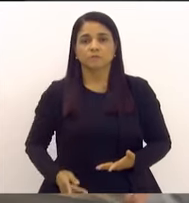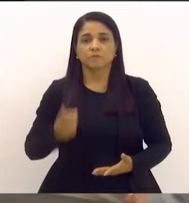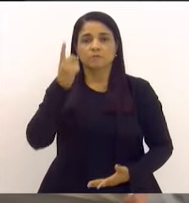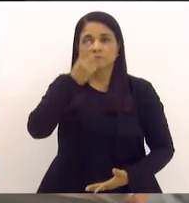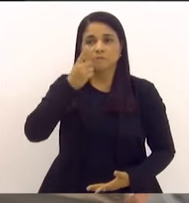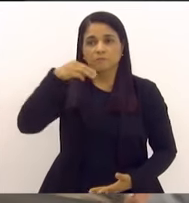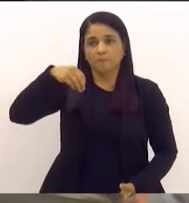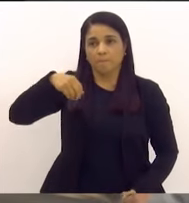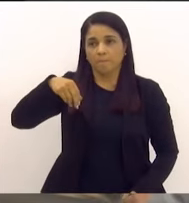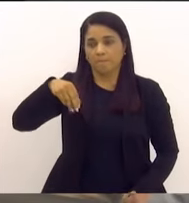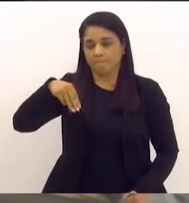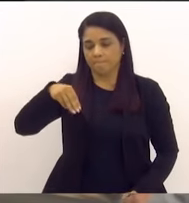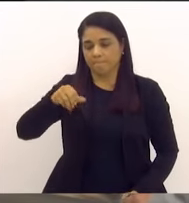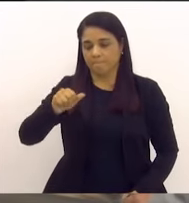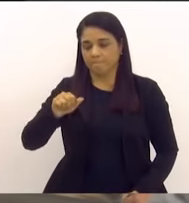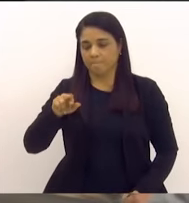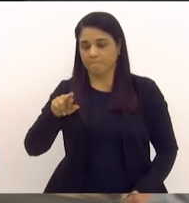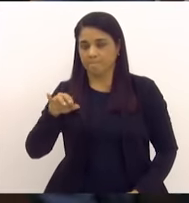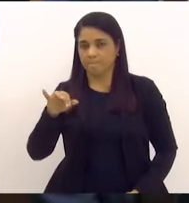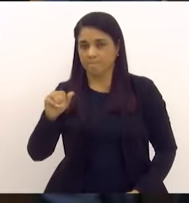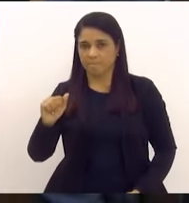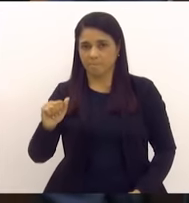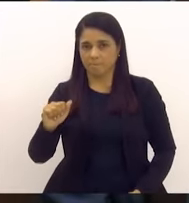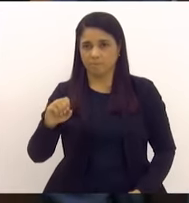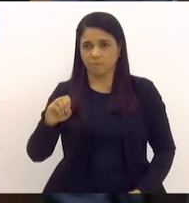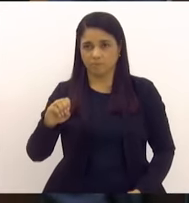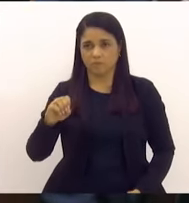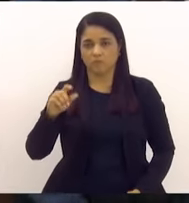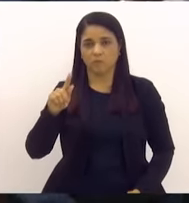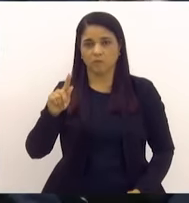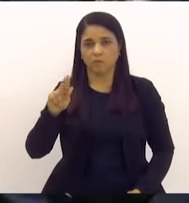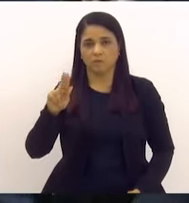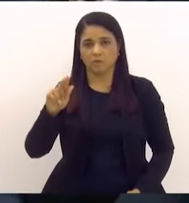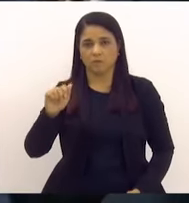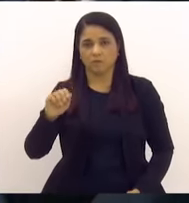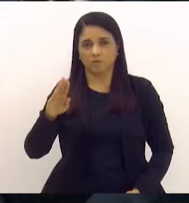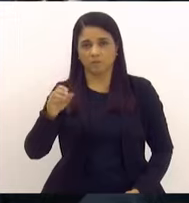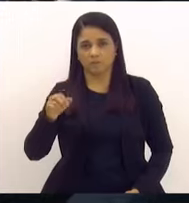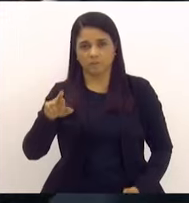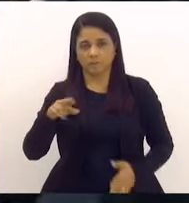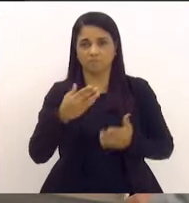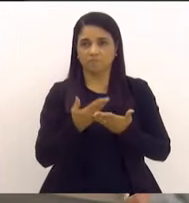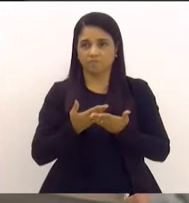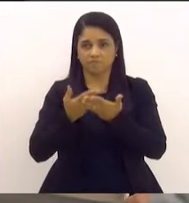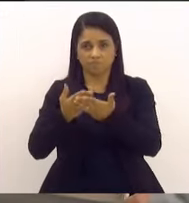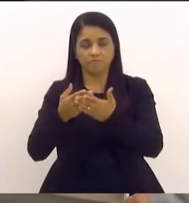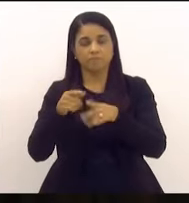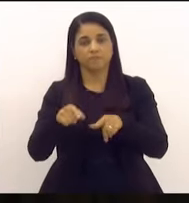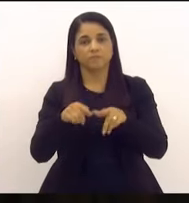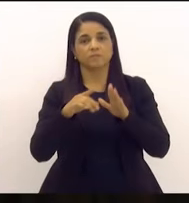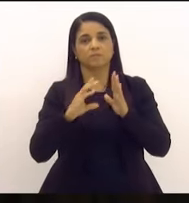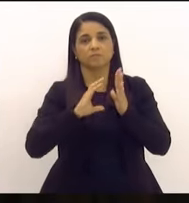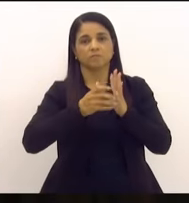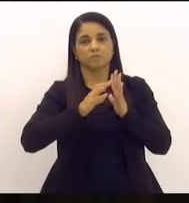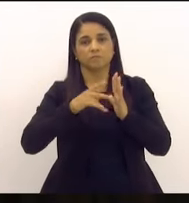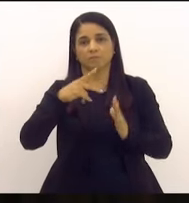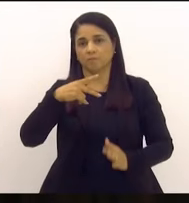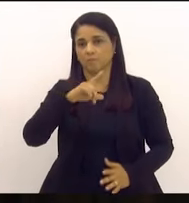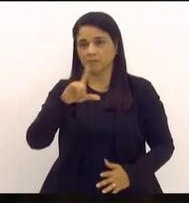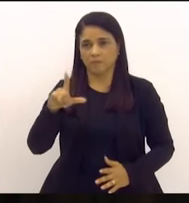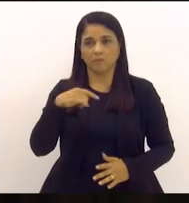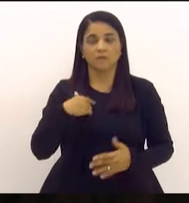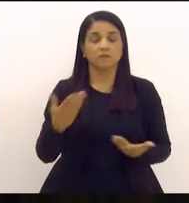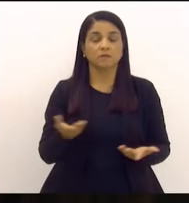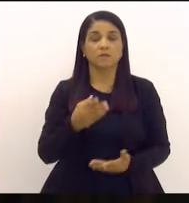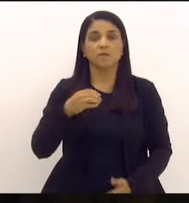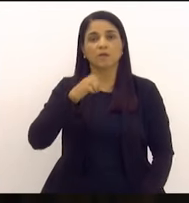Márcio Gualberto vai encaminhar pela liderança do nosso partido, do PL. Obrigado. Deputada Élica estava ali. Declaração de voto,